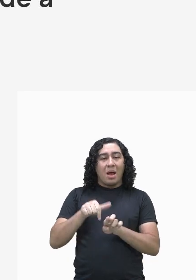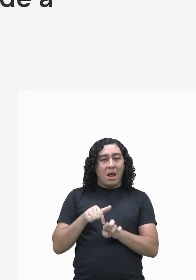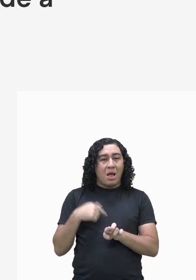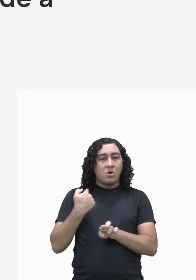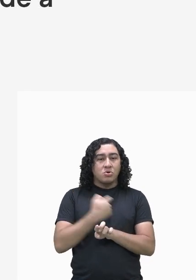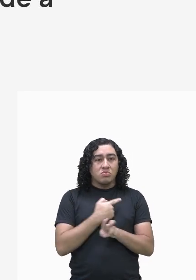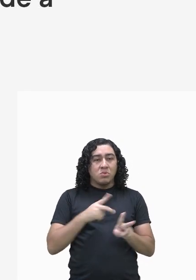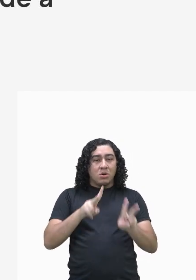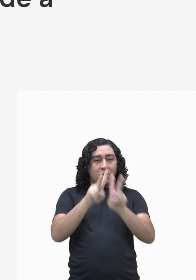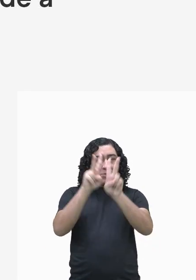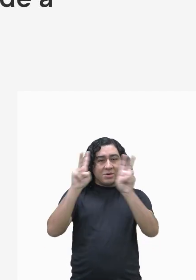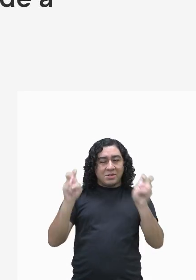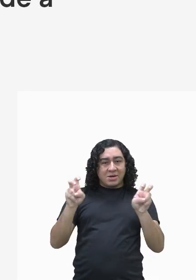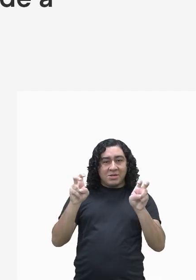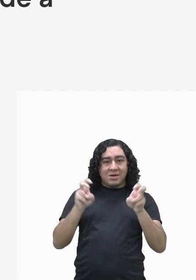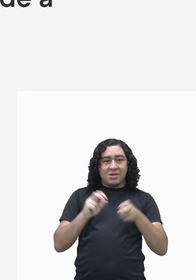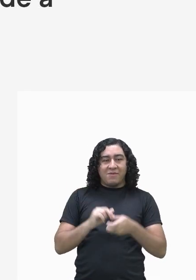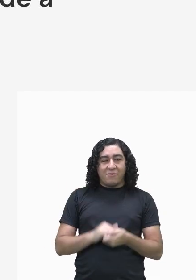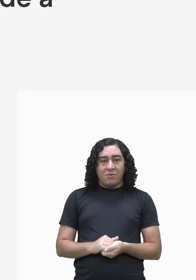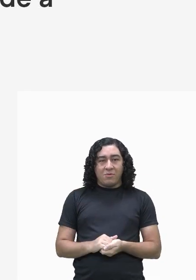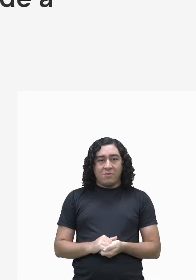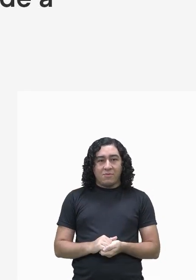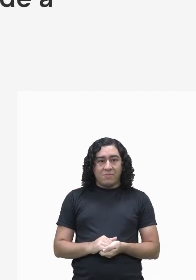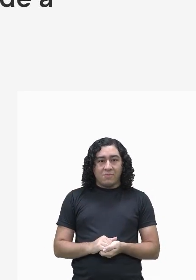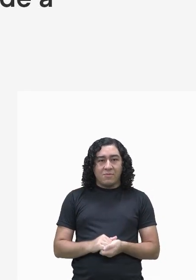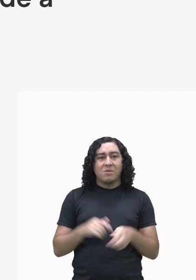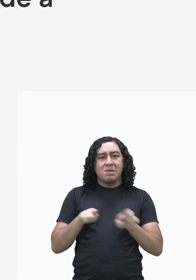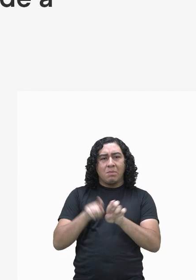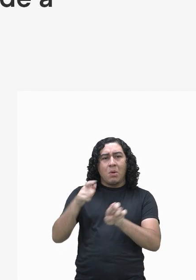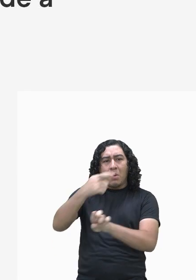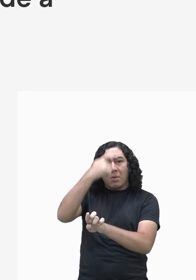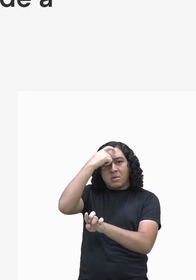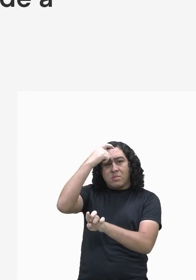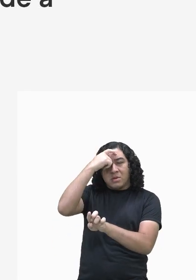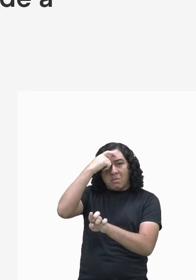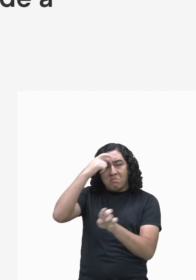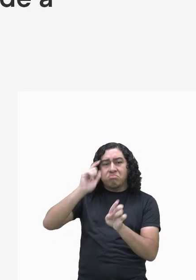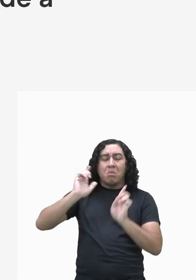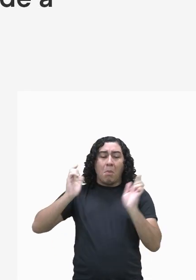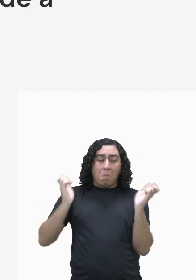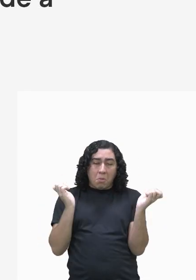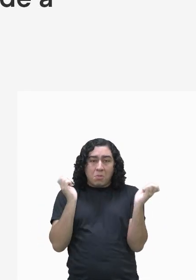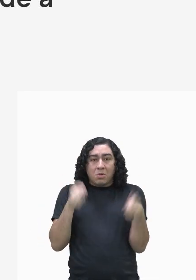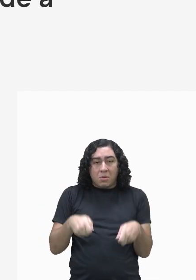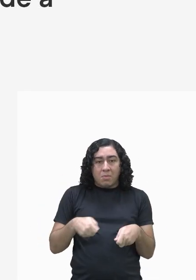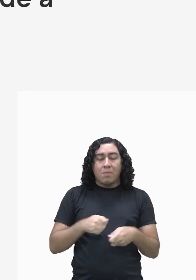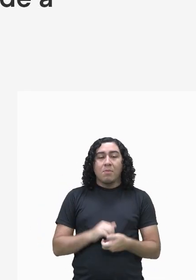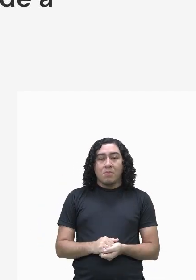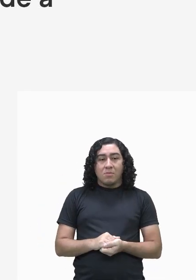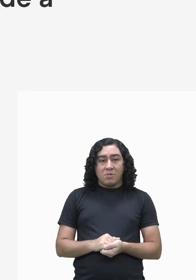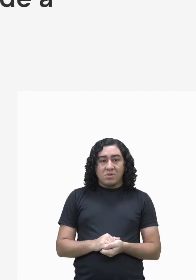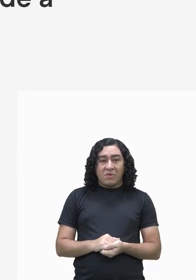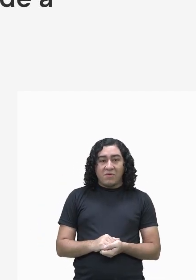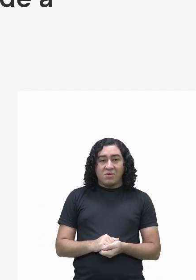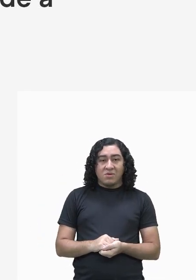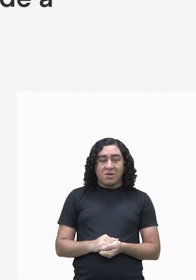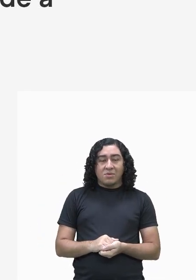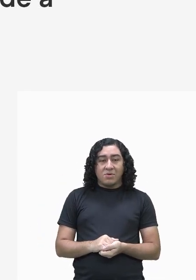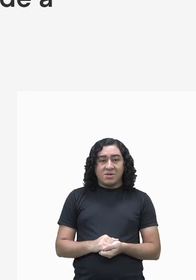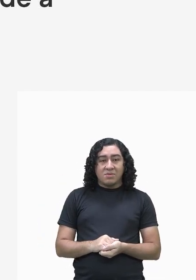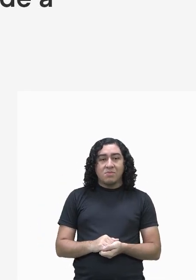dizer quando temos essa concepção clássica de poder, que é comumente compreendido